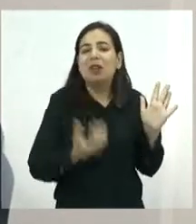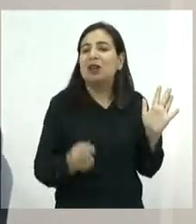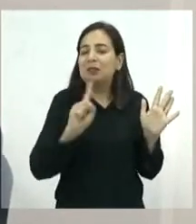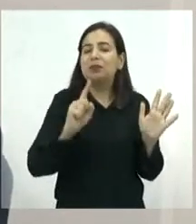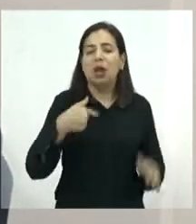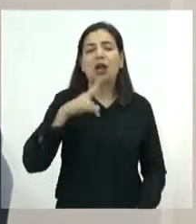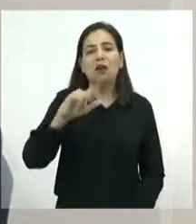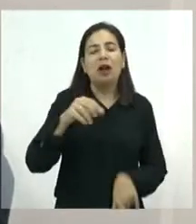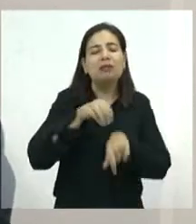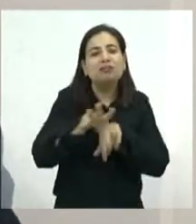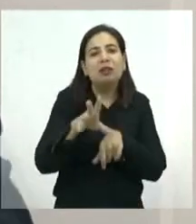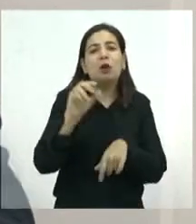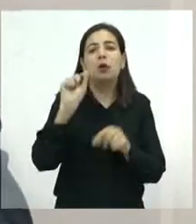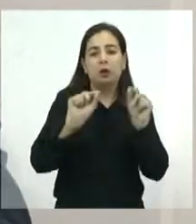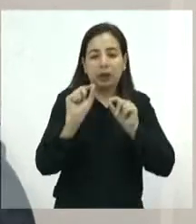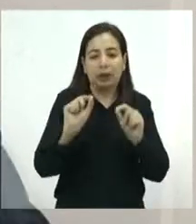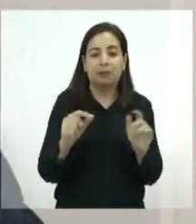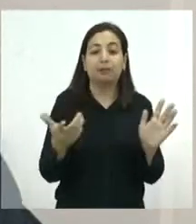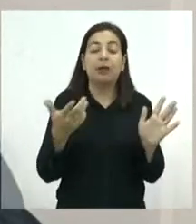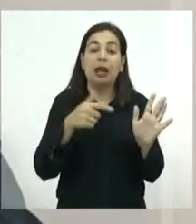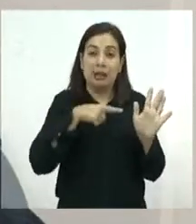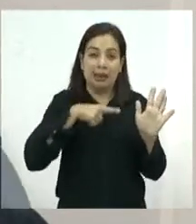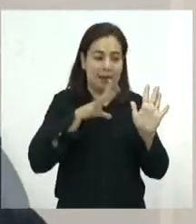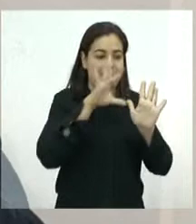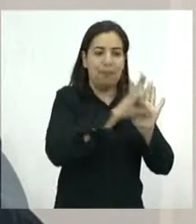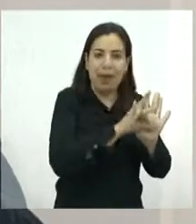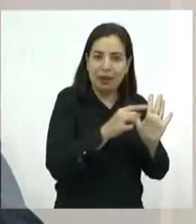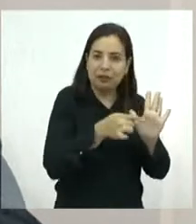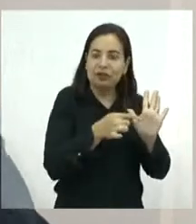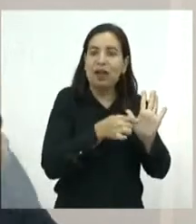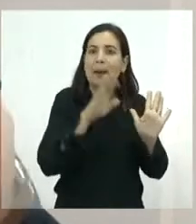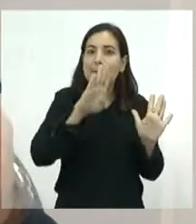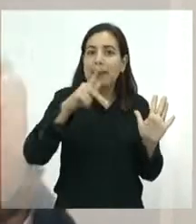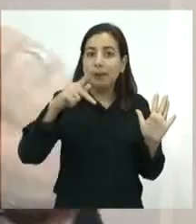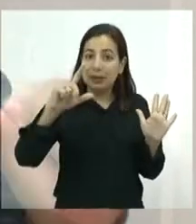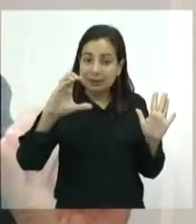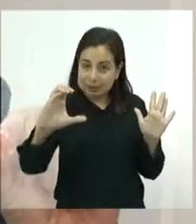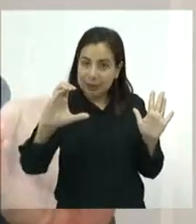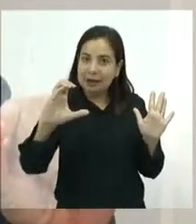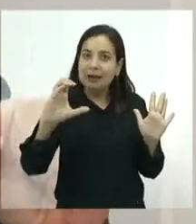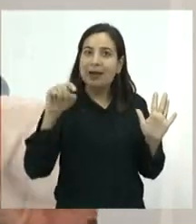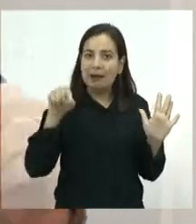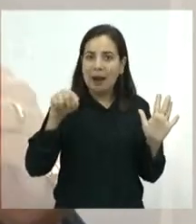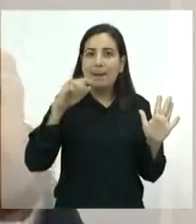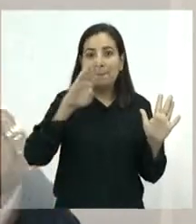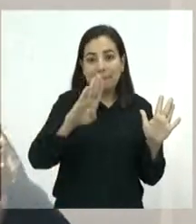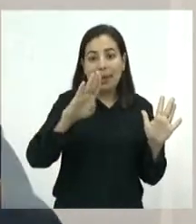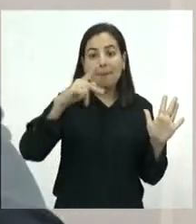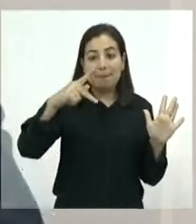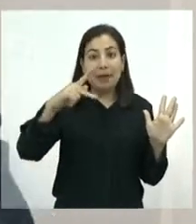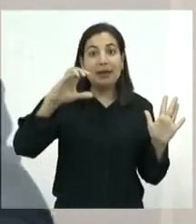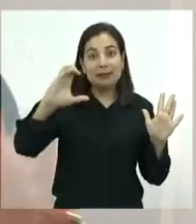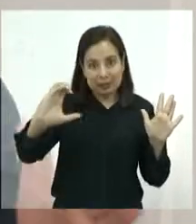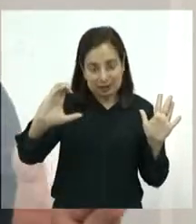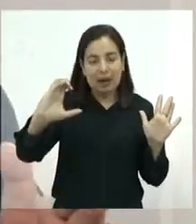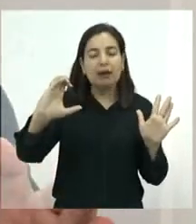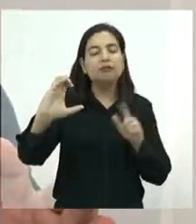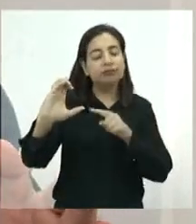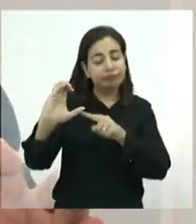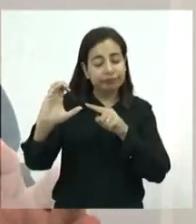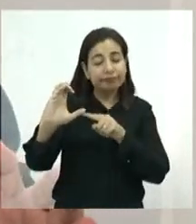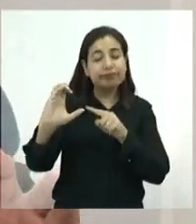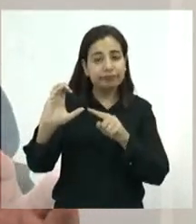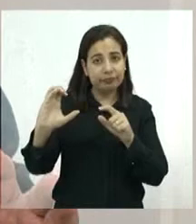telespectador entender. Ele mexe no BPC, que é o benefício de prestação continuada. Ele, embora aumente o